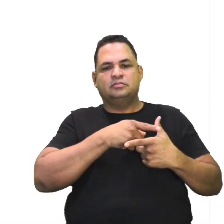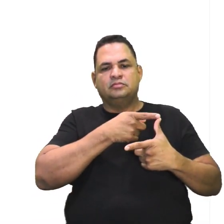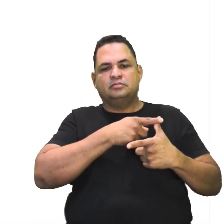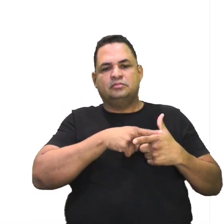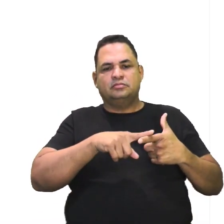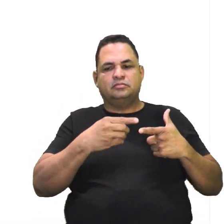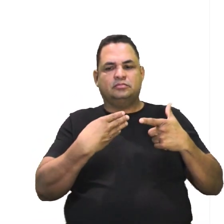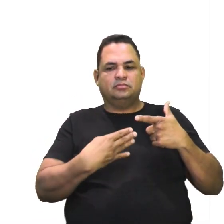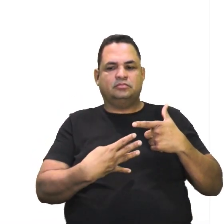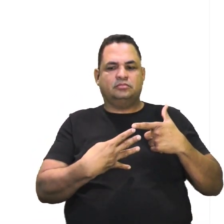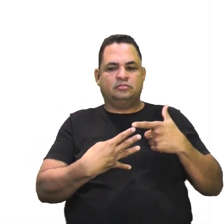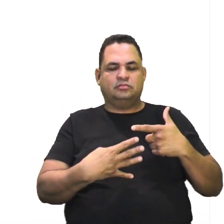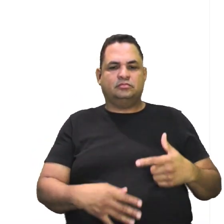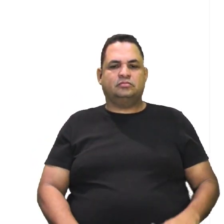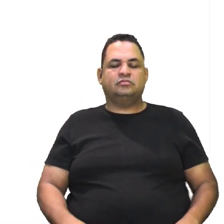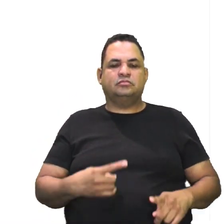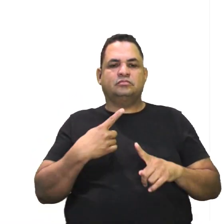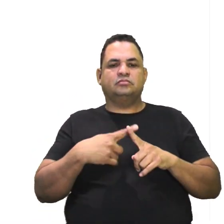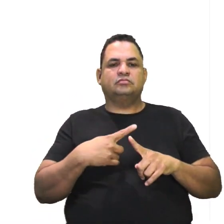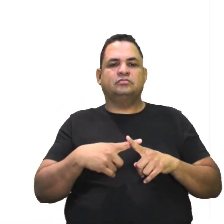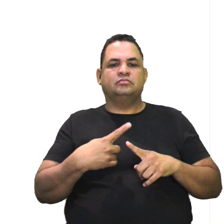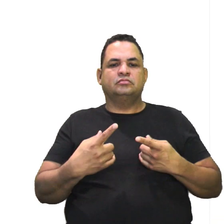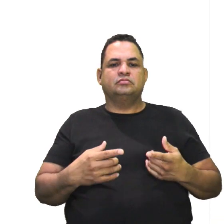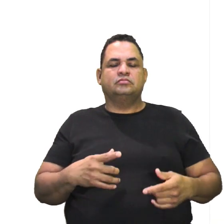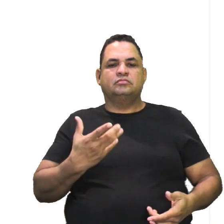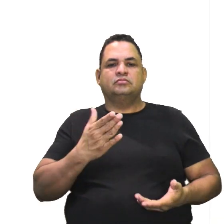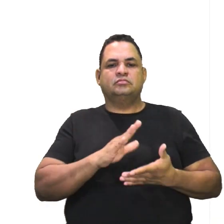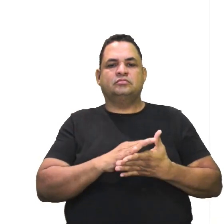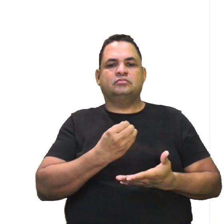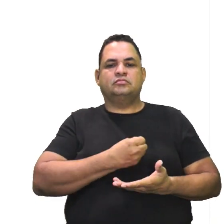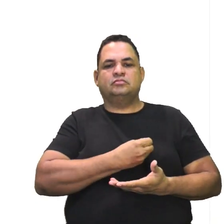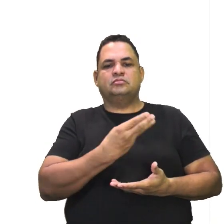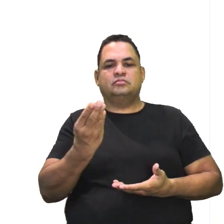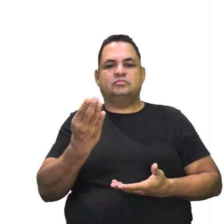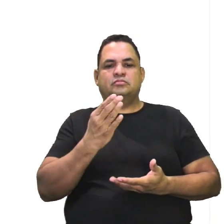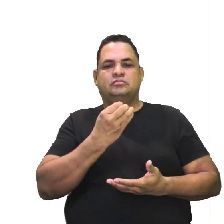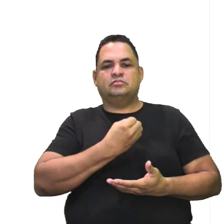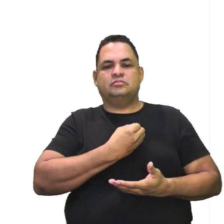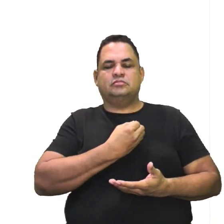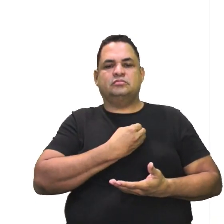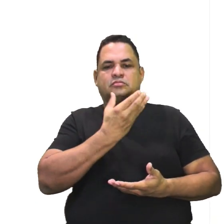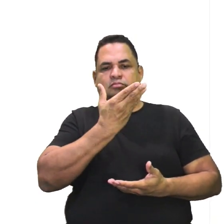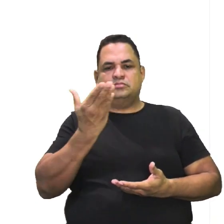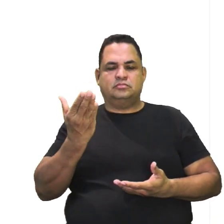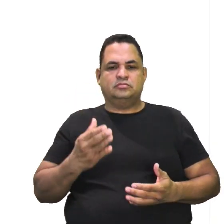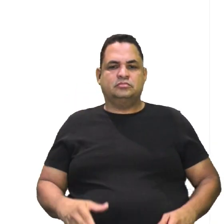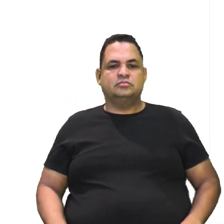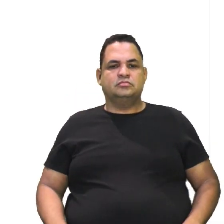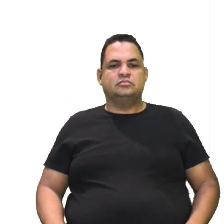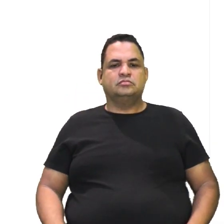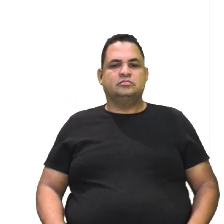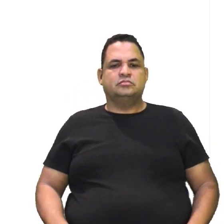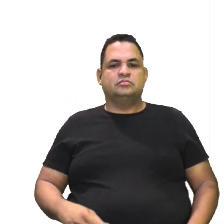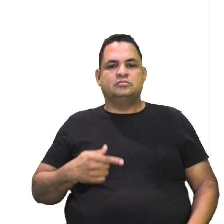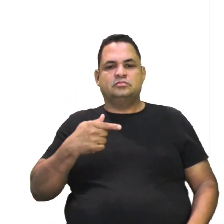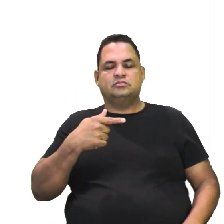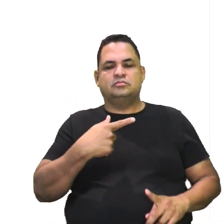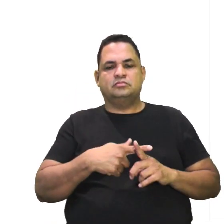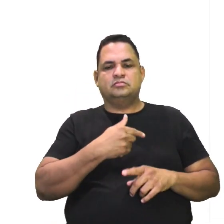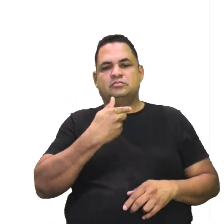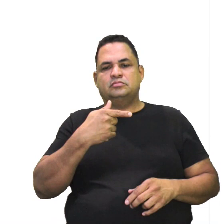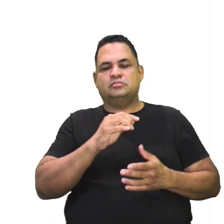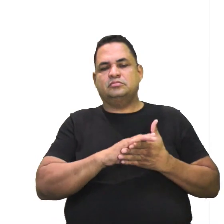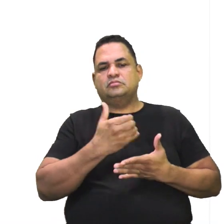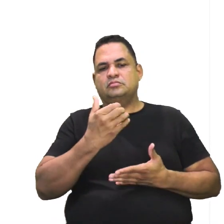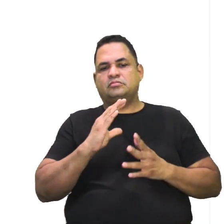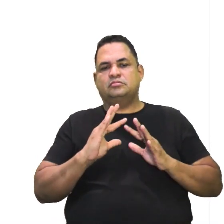dividir por 4, né? Por quê? Porque a gente divide pela quantidade de dados, né? 7 com 3, 10 com